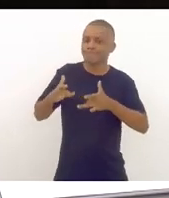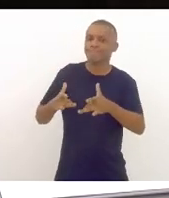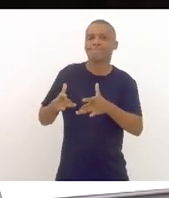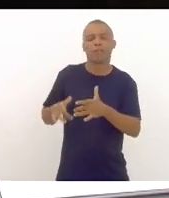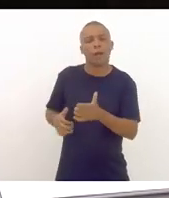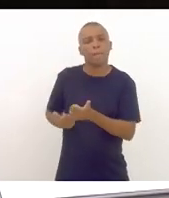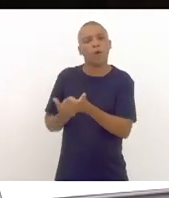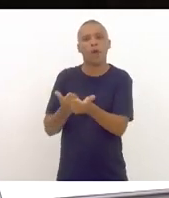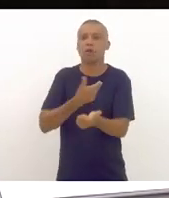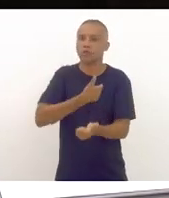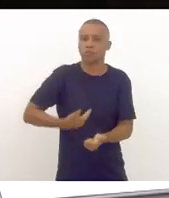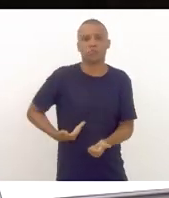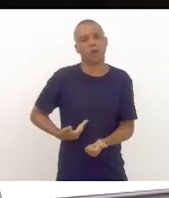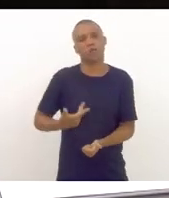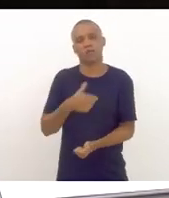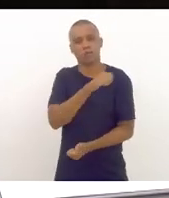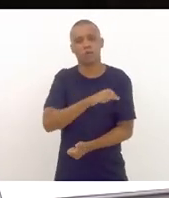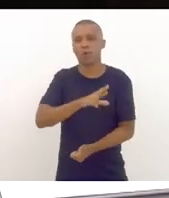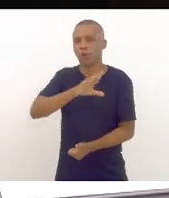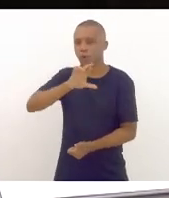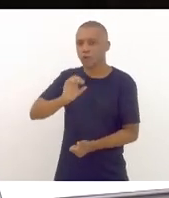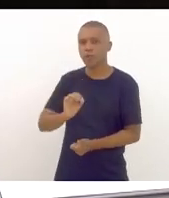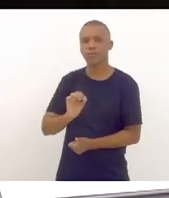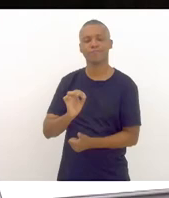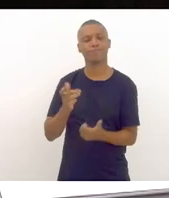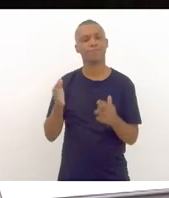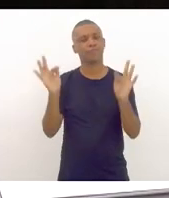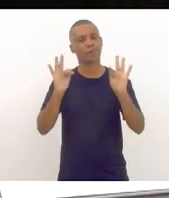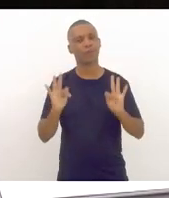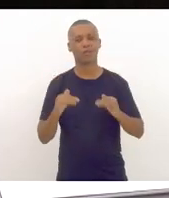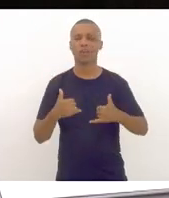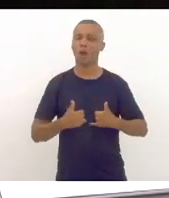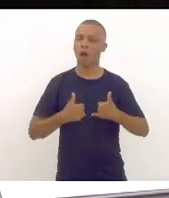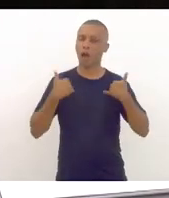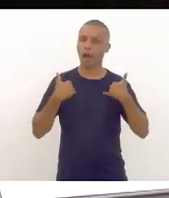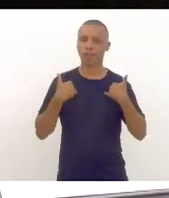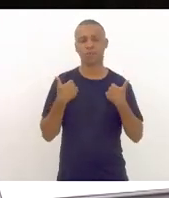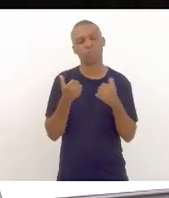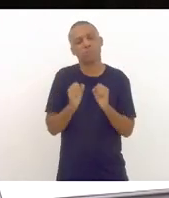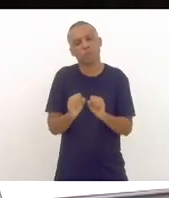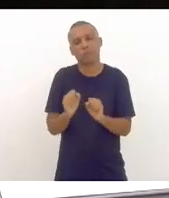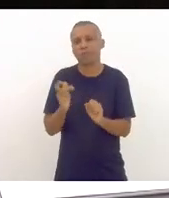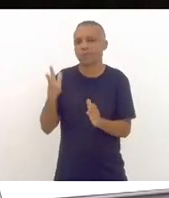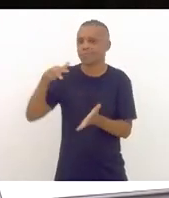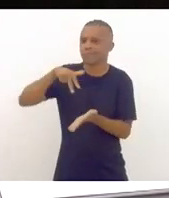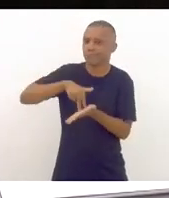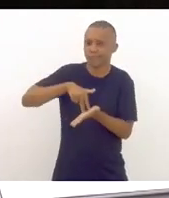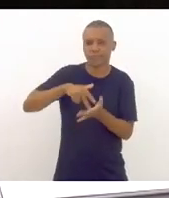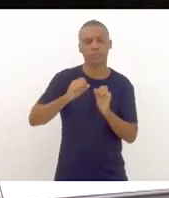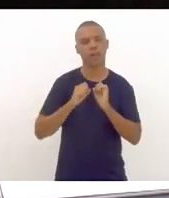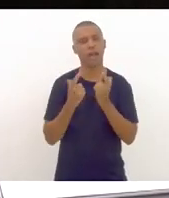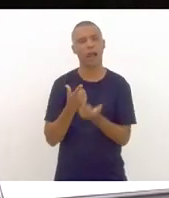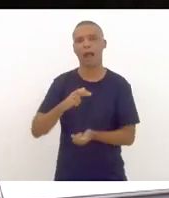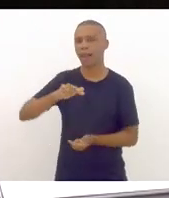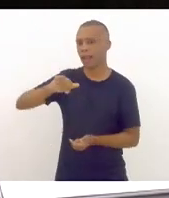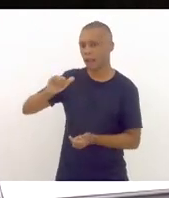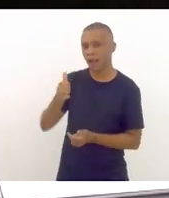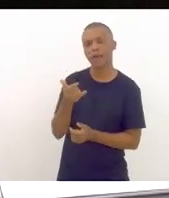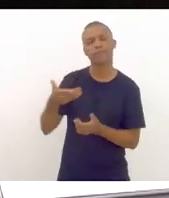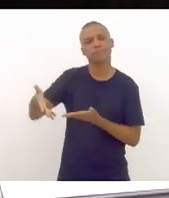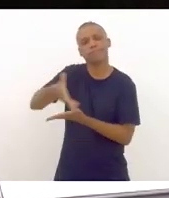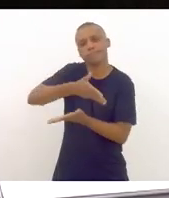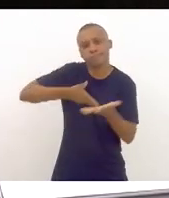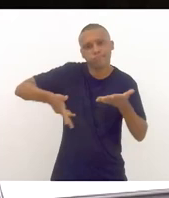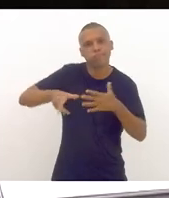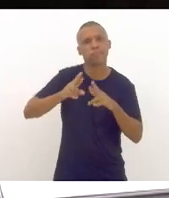do nosso estado do Rio de Janeiro. Me sinto muito feliz e honrado em poder estar aqui nessa casa participando dessa sessão,